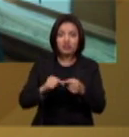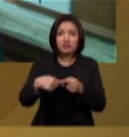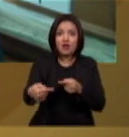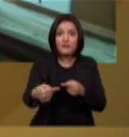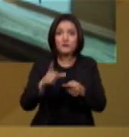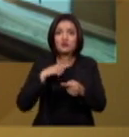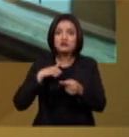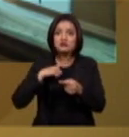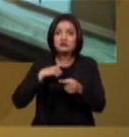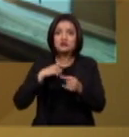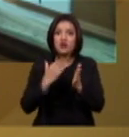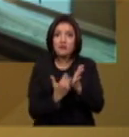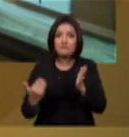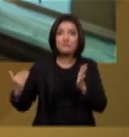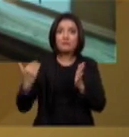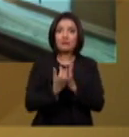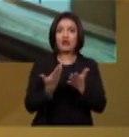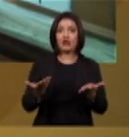portanto,